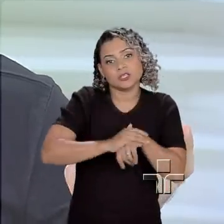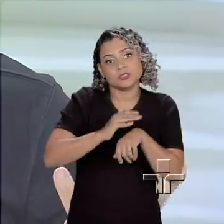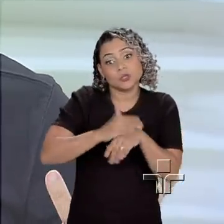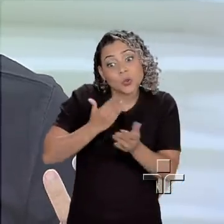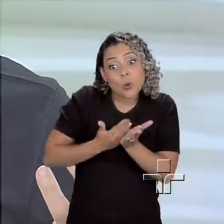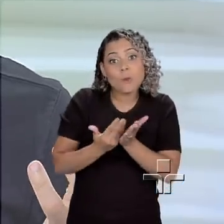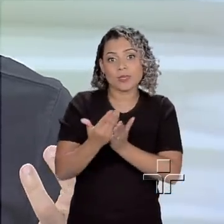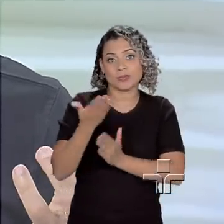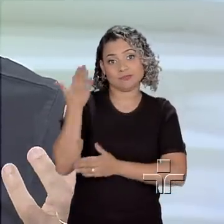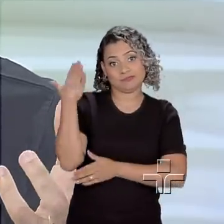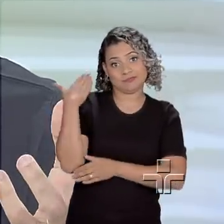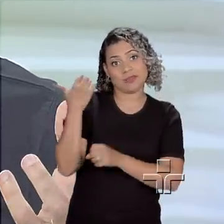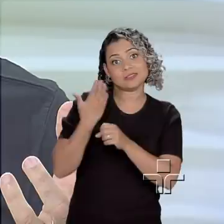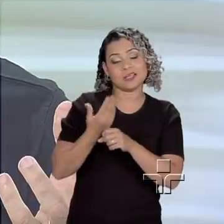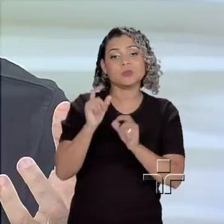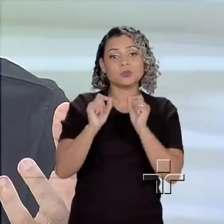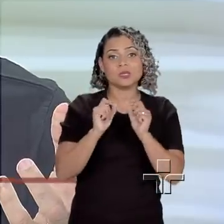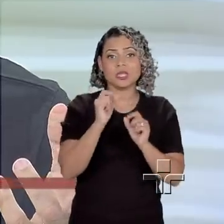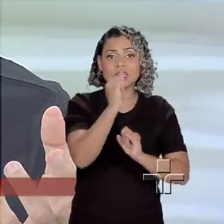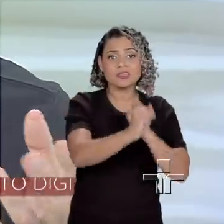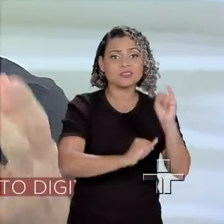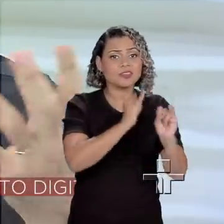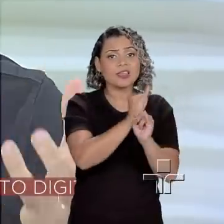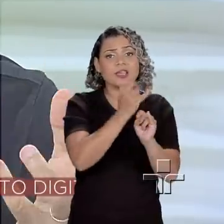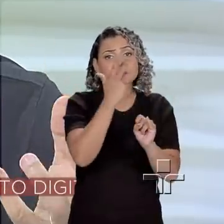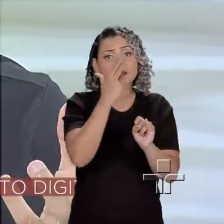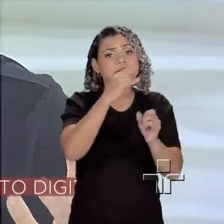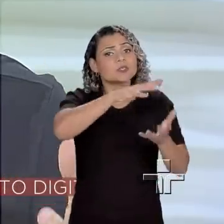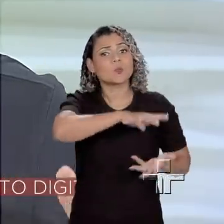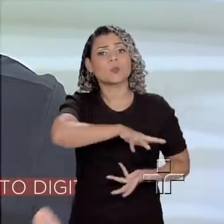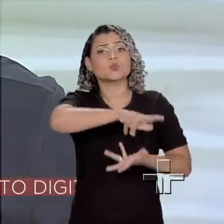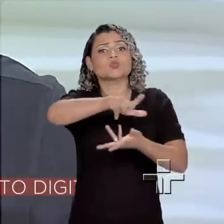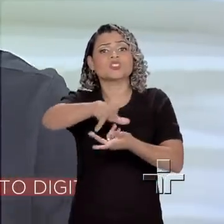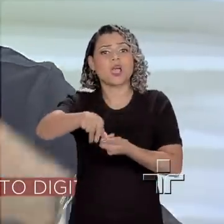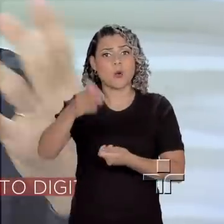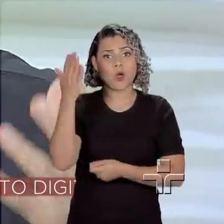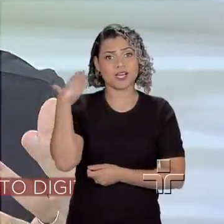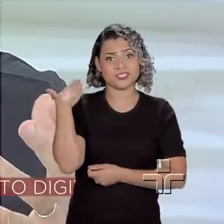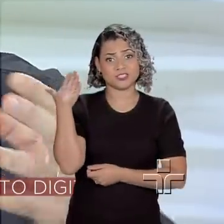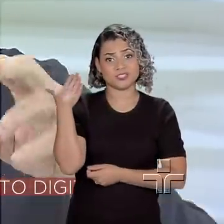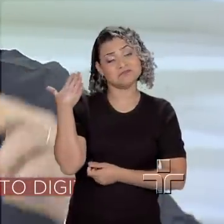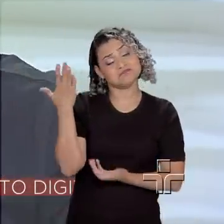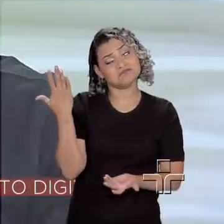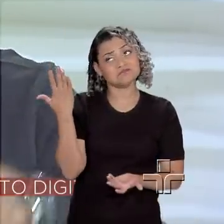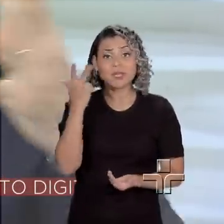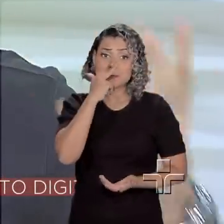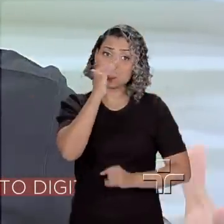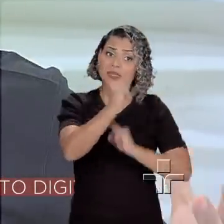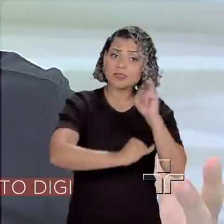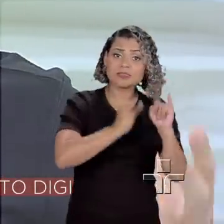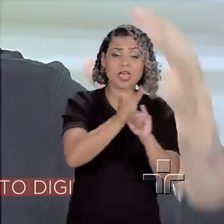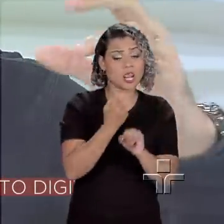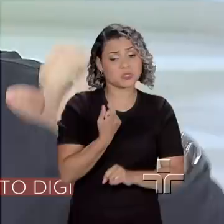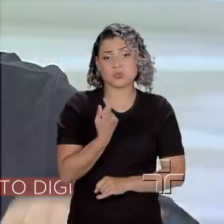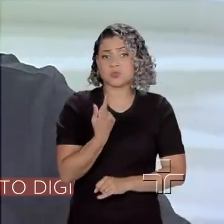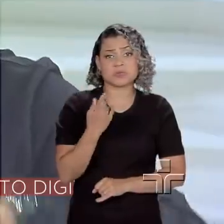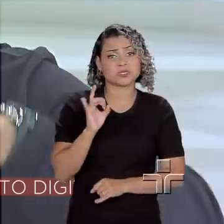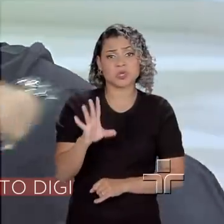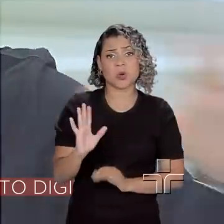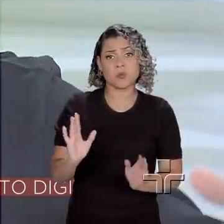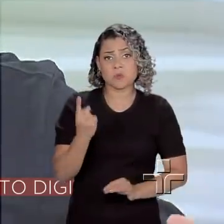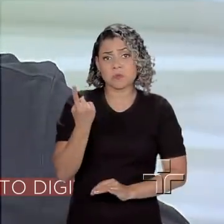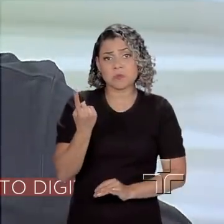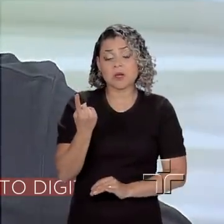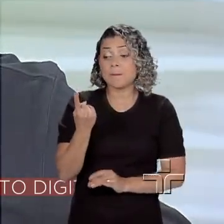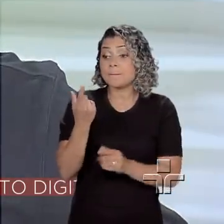começo, a gente achava que essa internet utópica podia ser global, né? E existia uma internet, e era uma internet só, ela precisava do